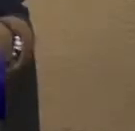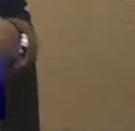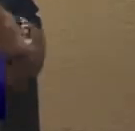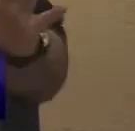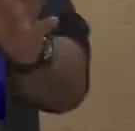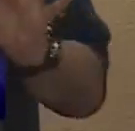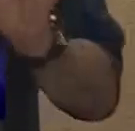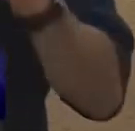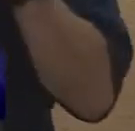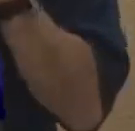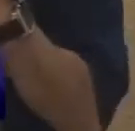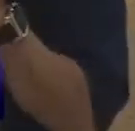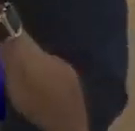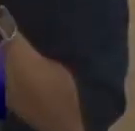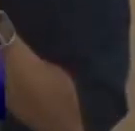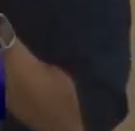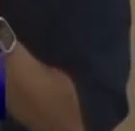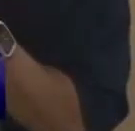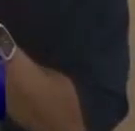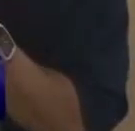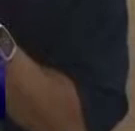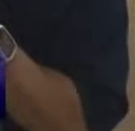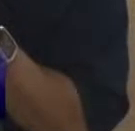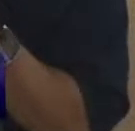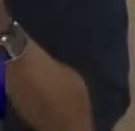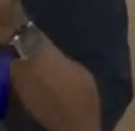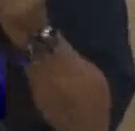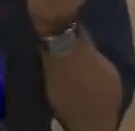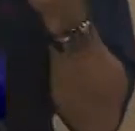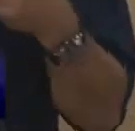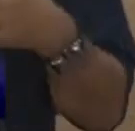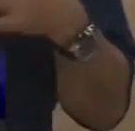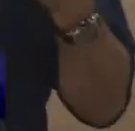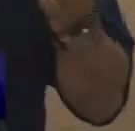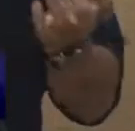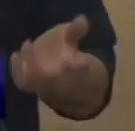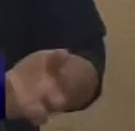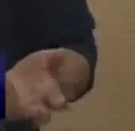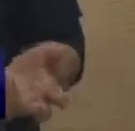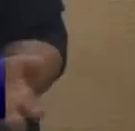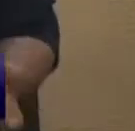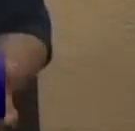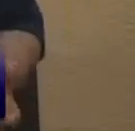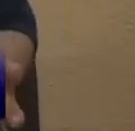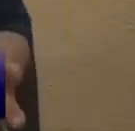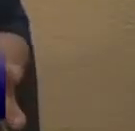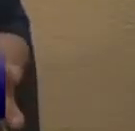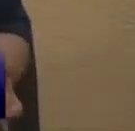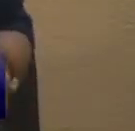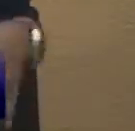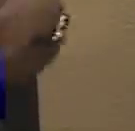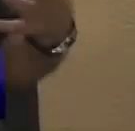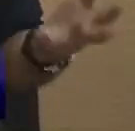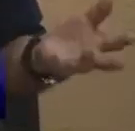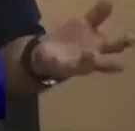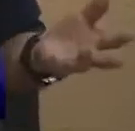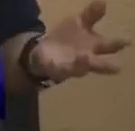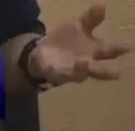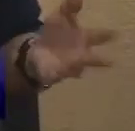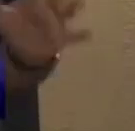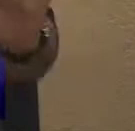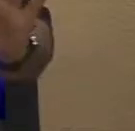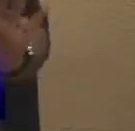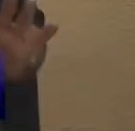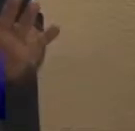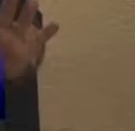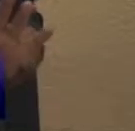é um valor de 440 mil reais que está destinado ao uso da lei de incentivos fiscais à cultura. É